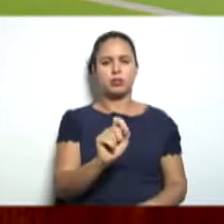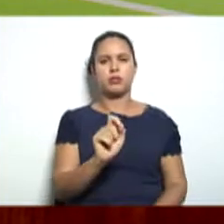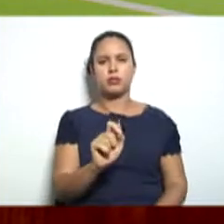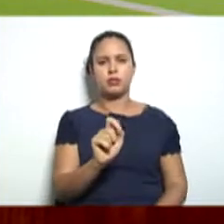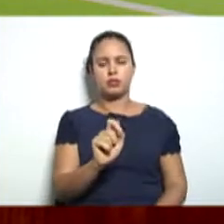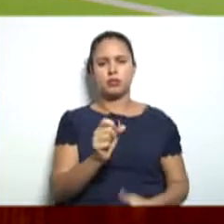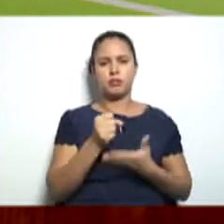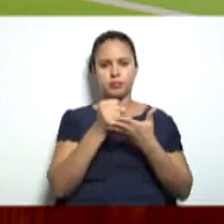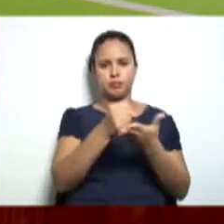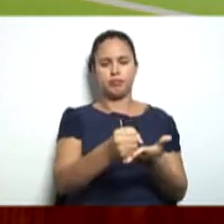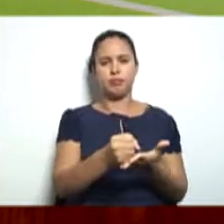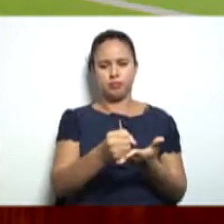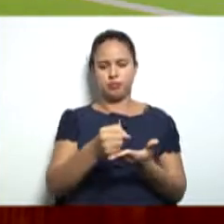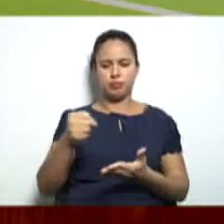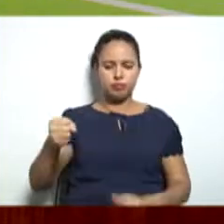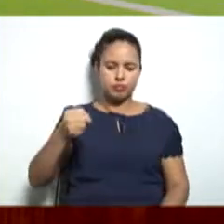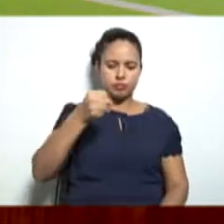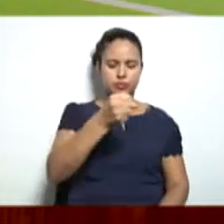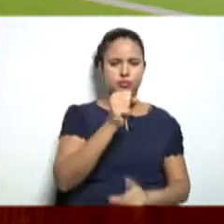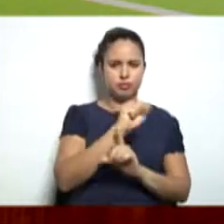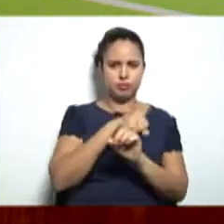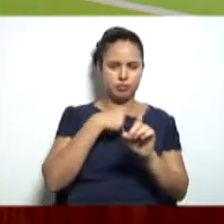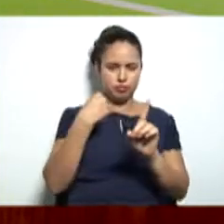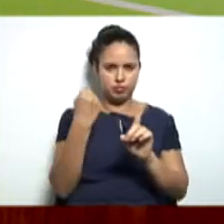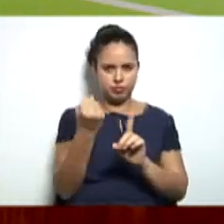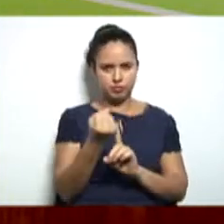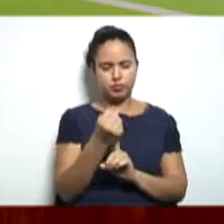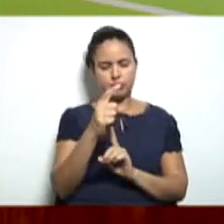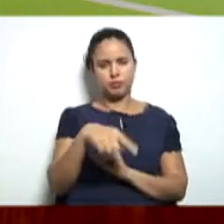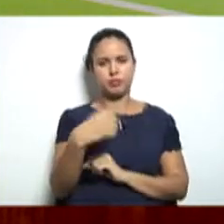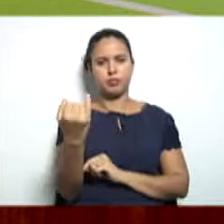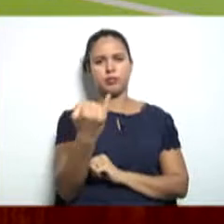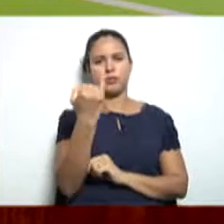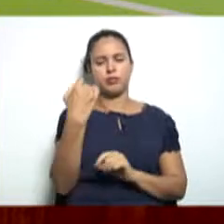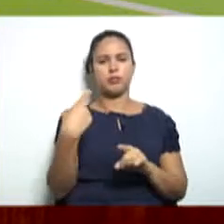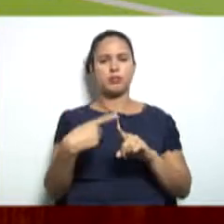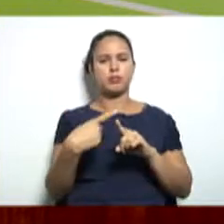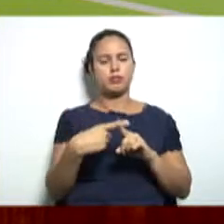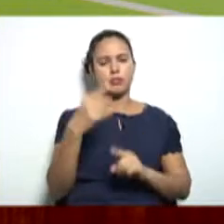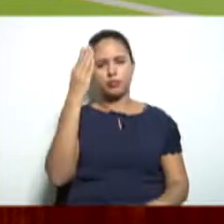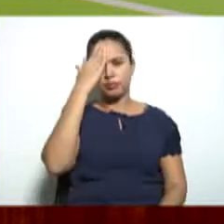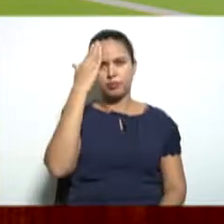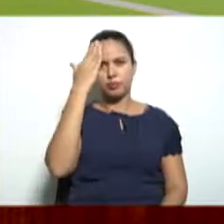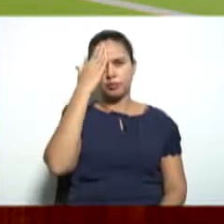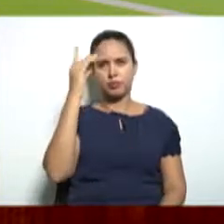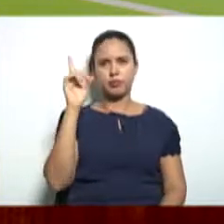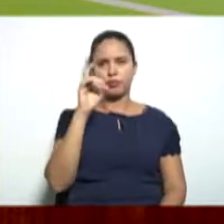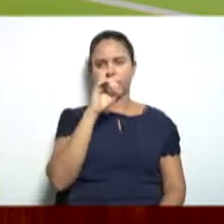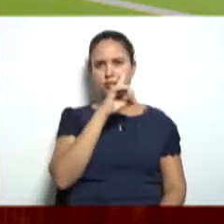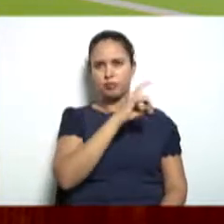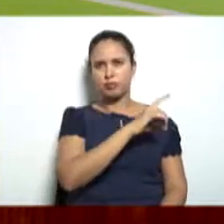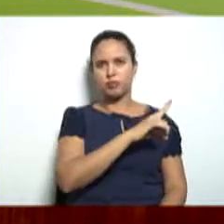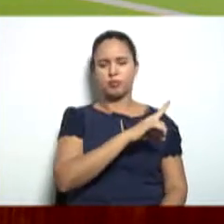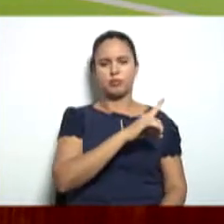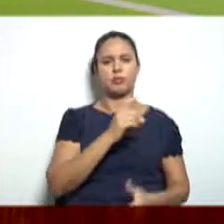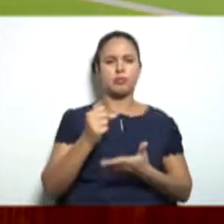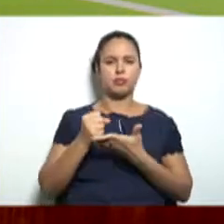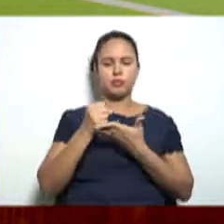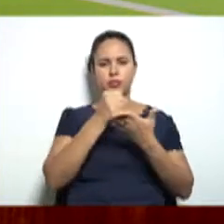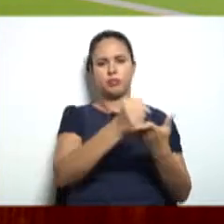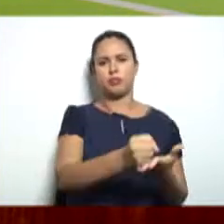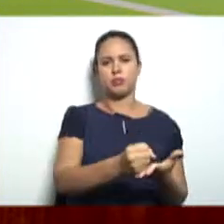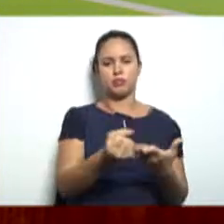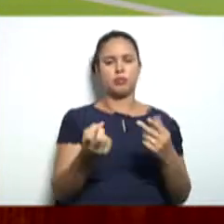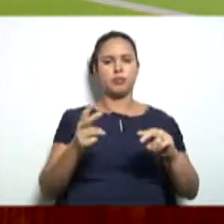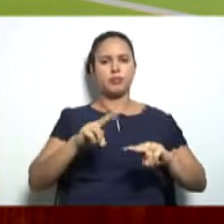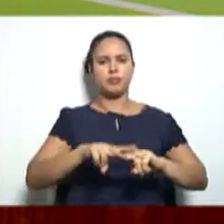na sociedade, trazendo de volta a sua cidadania. Isso é muito importante porque a gente sabe a dificuldade que essas pessoas têm para reintegrar-se à